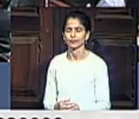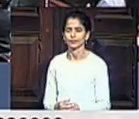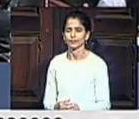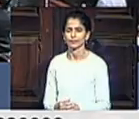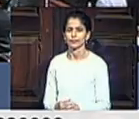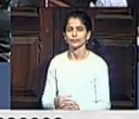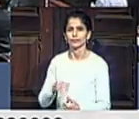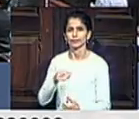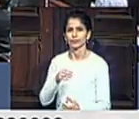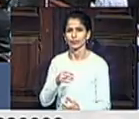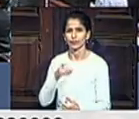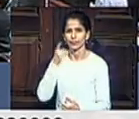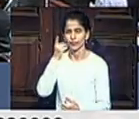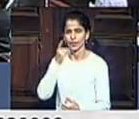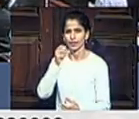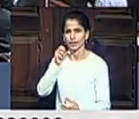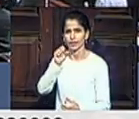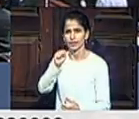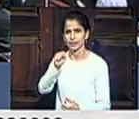Doutor Sadi Noel.